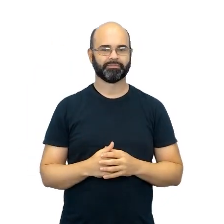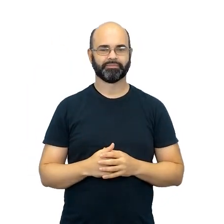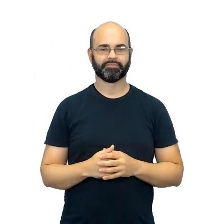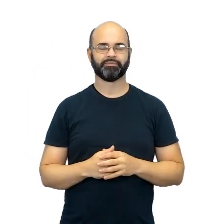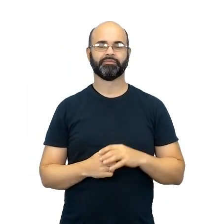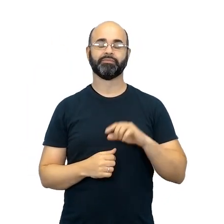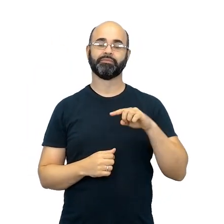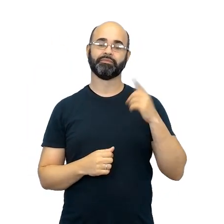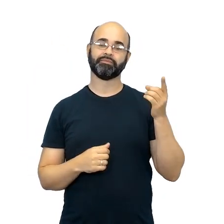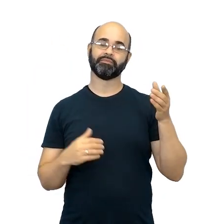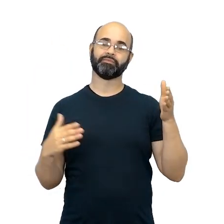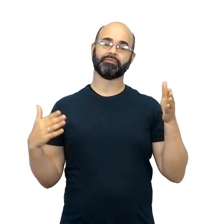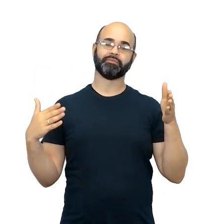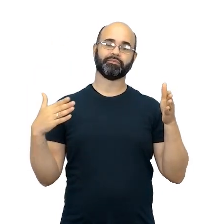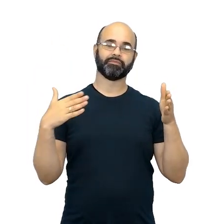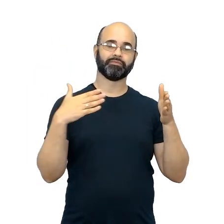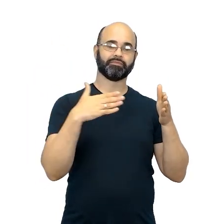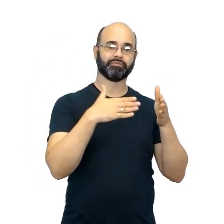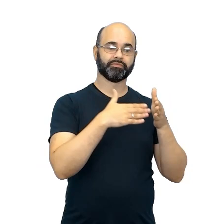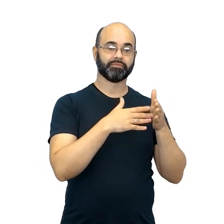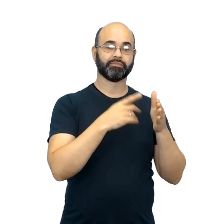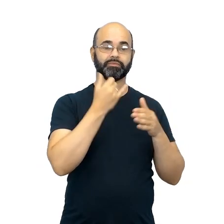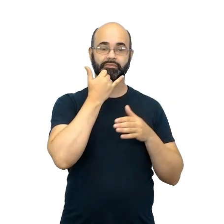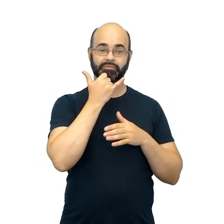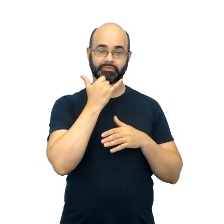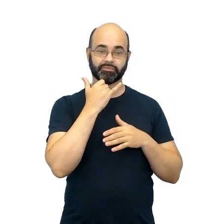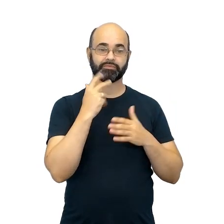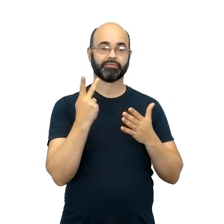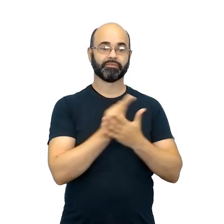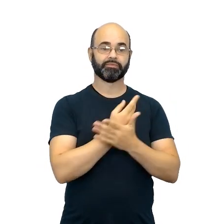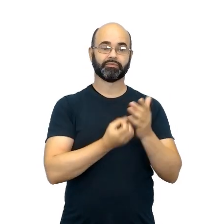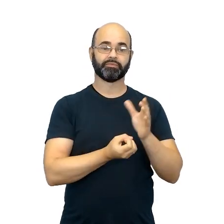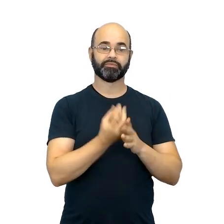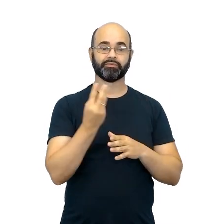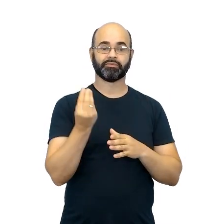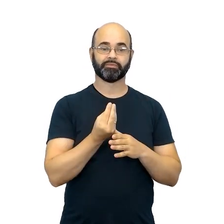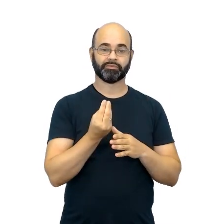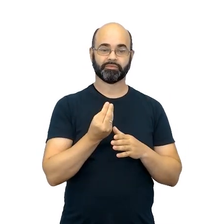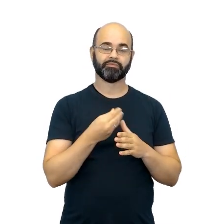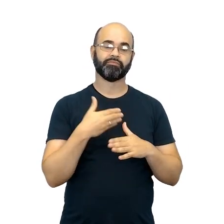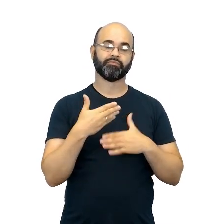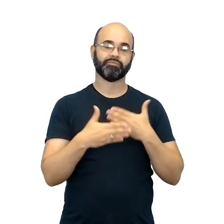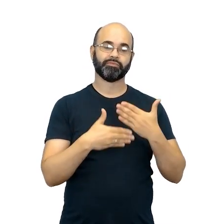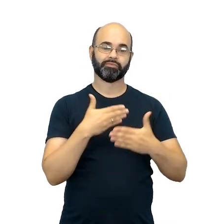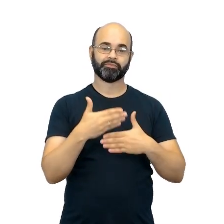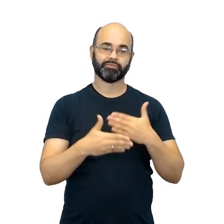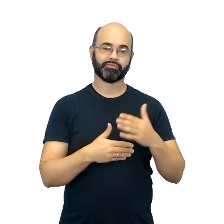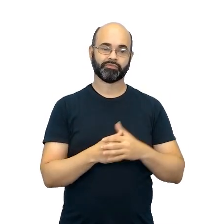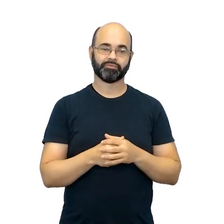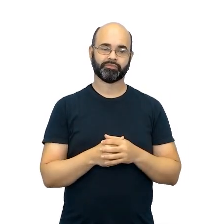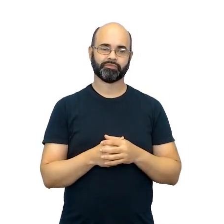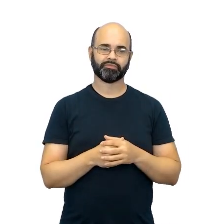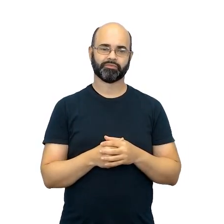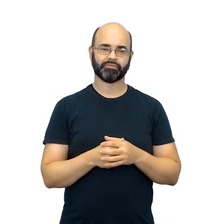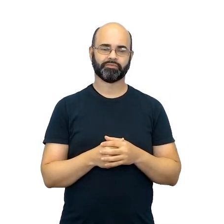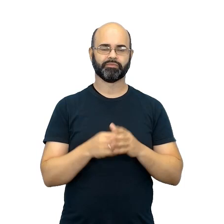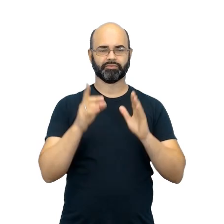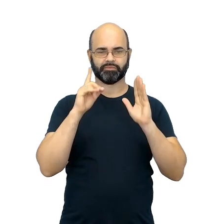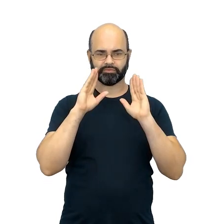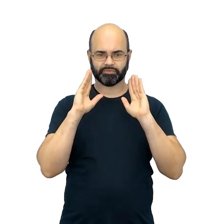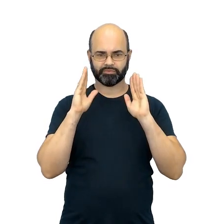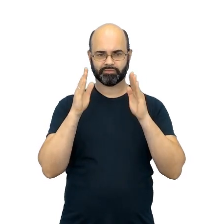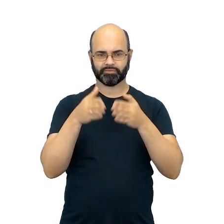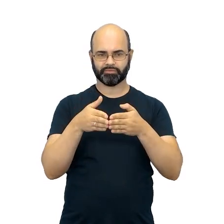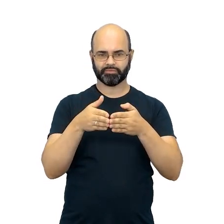tem a unificação experimental da eletricidade e do magnetismo. E a ótica, né, também evoluiu ali, e